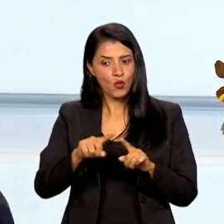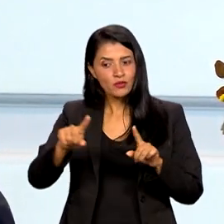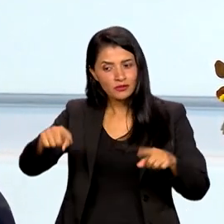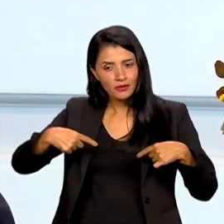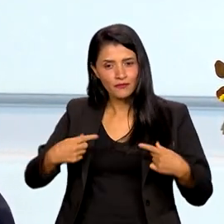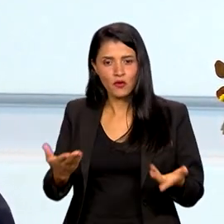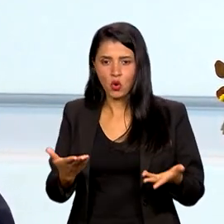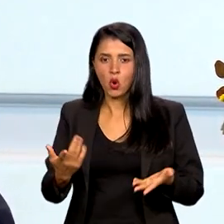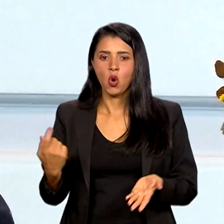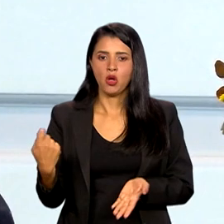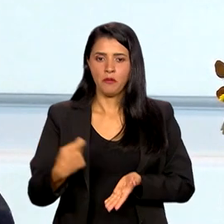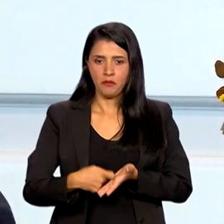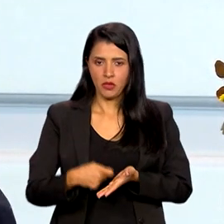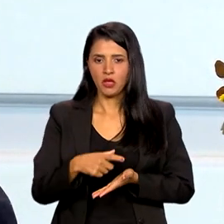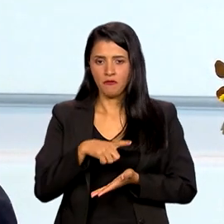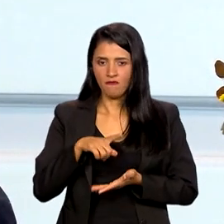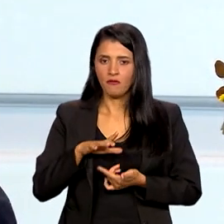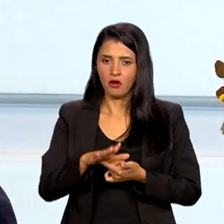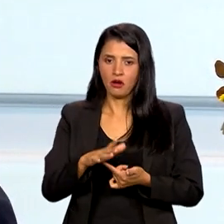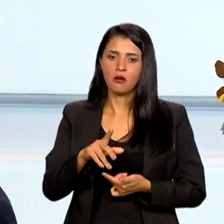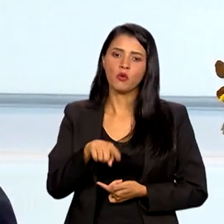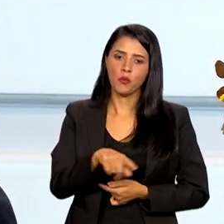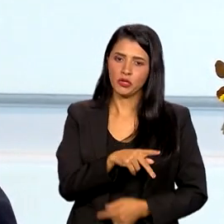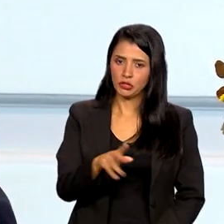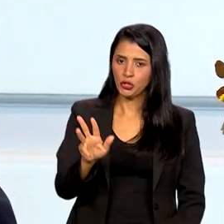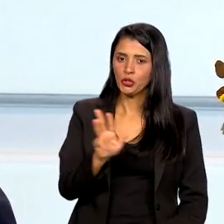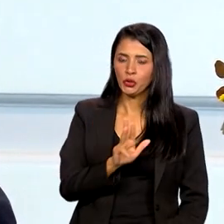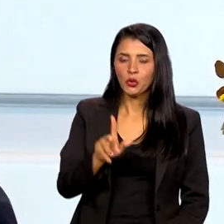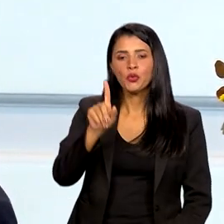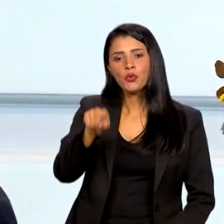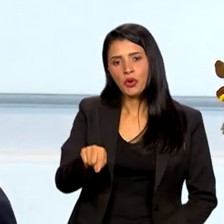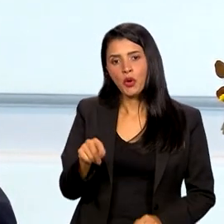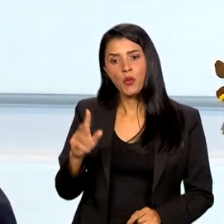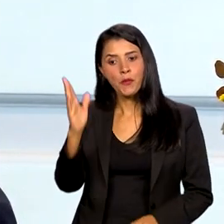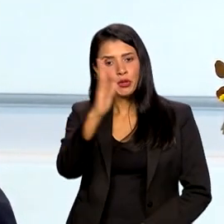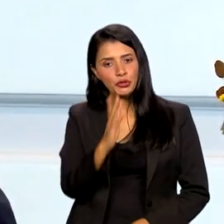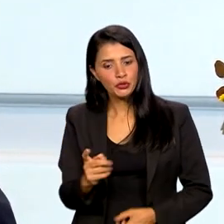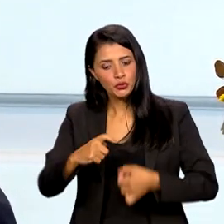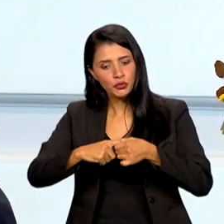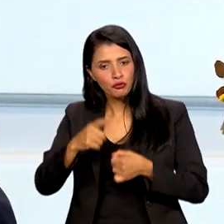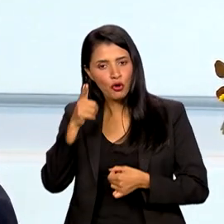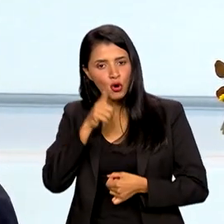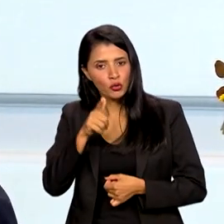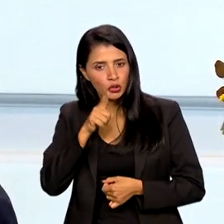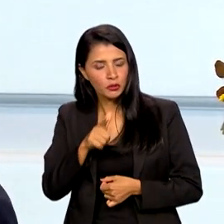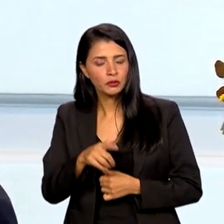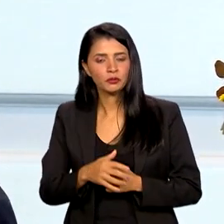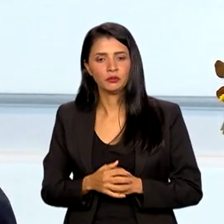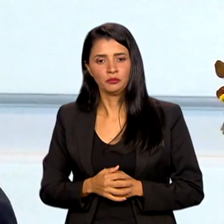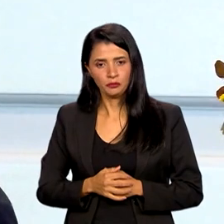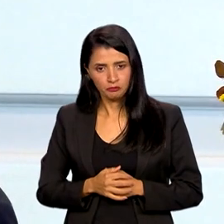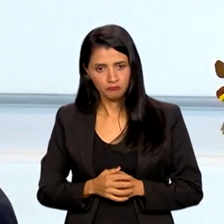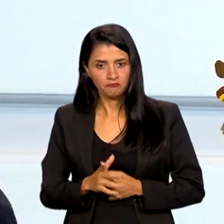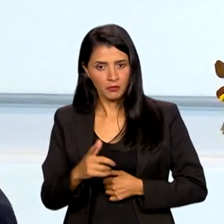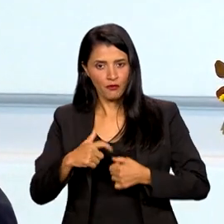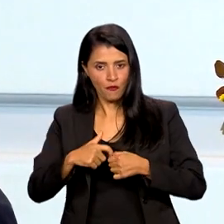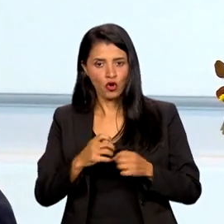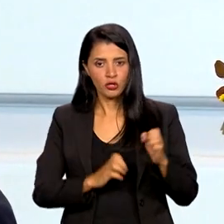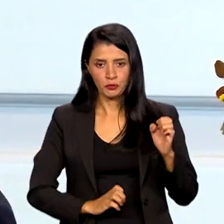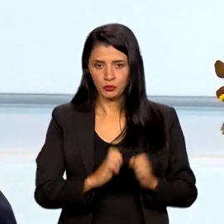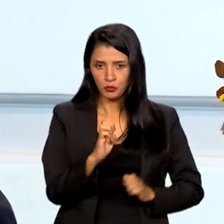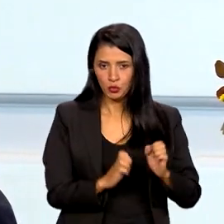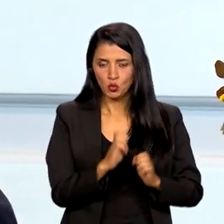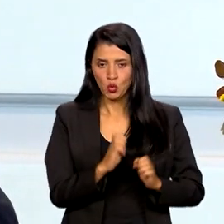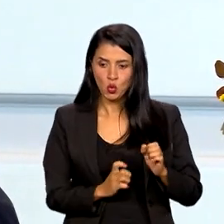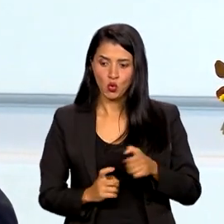desafio imposto pelo presidente Lula é de que o Brasil consiga restabelecer a retomada da indústria, e nós